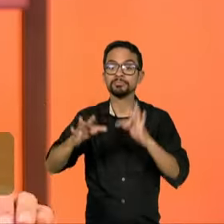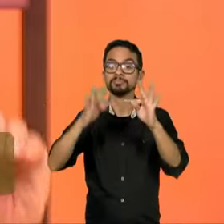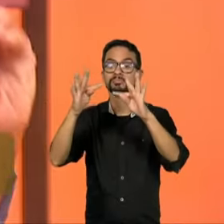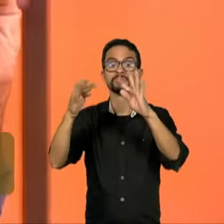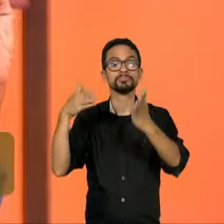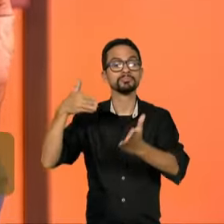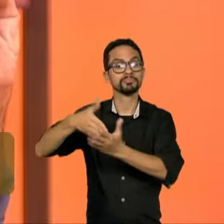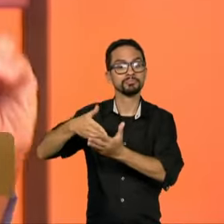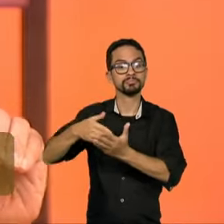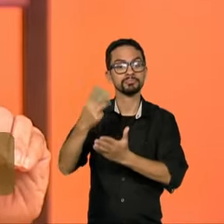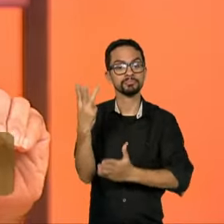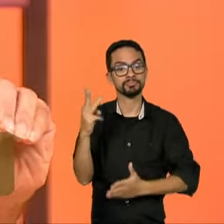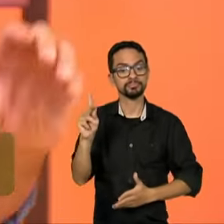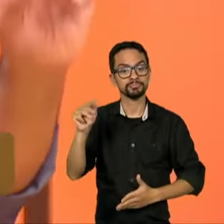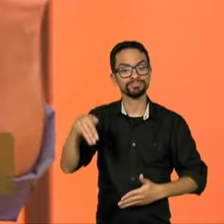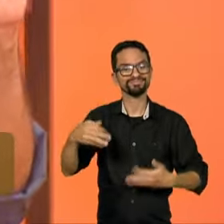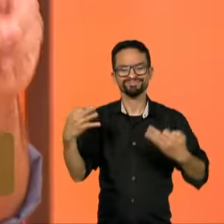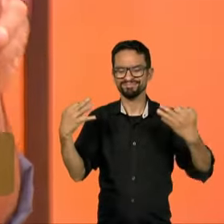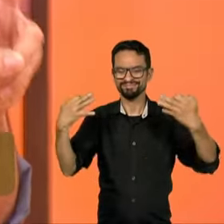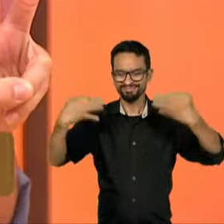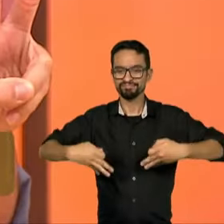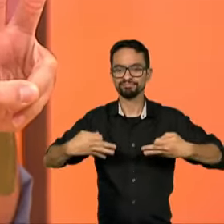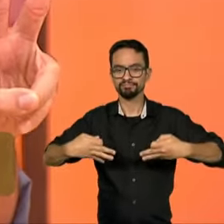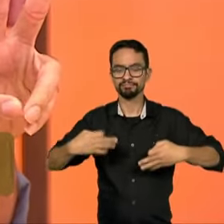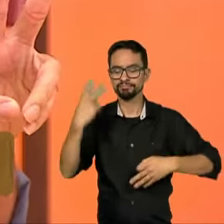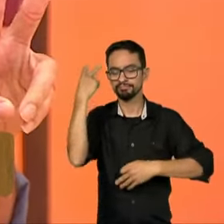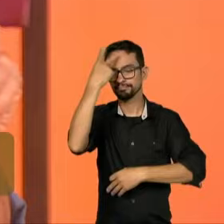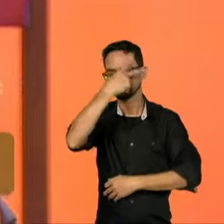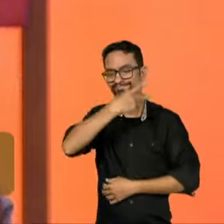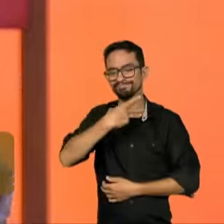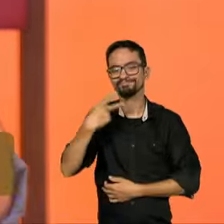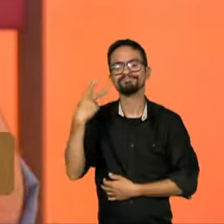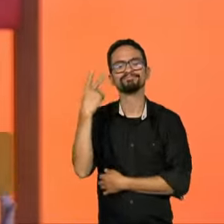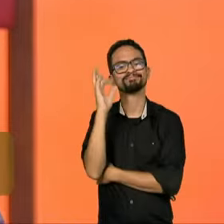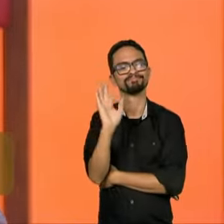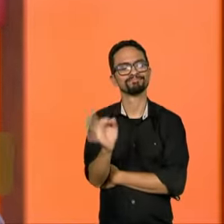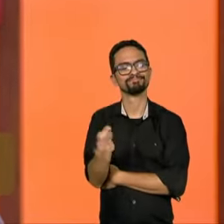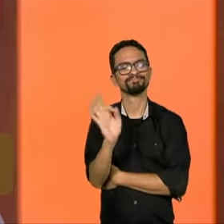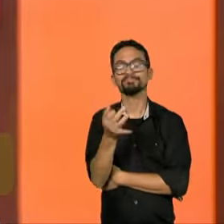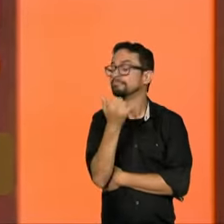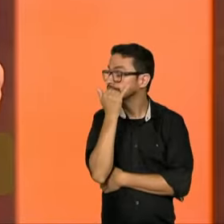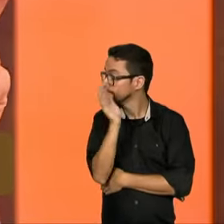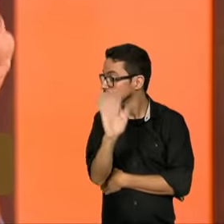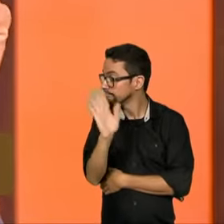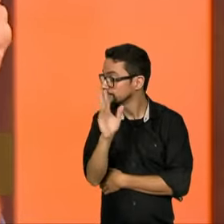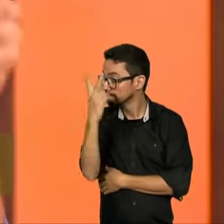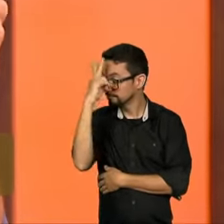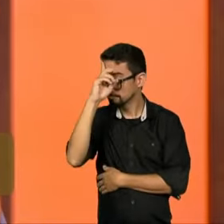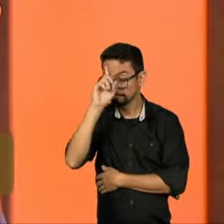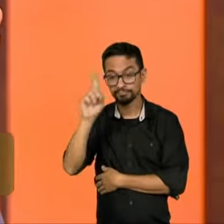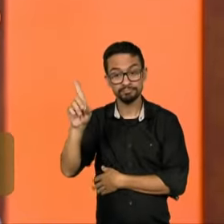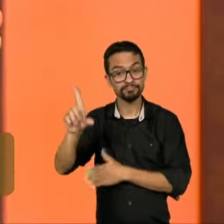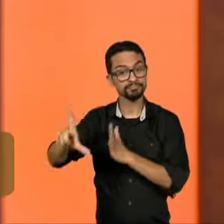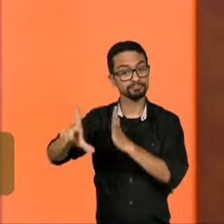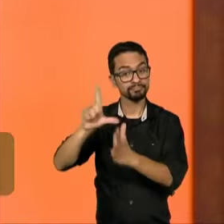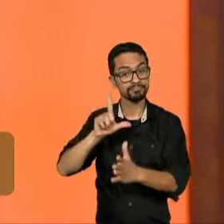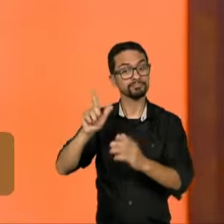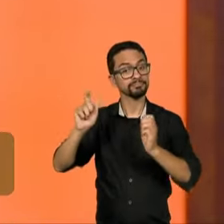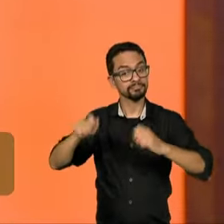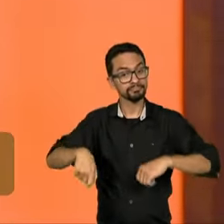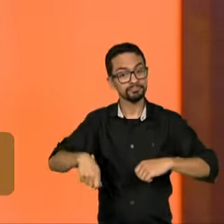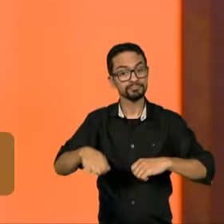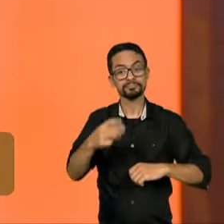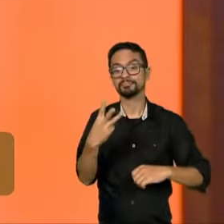3 quilômetros de precisão em 2 horas. Perdão, 2 dias. Com 2 dias de antecedência,